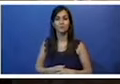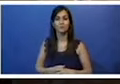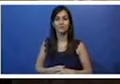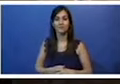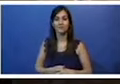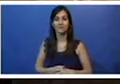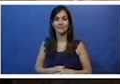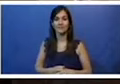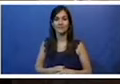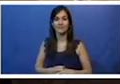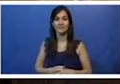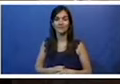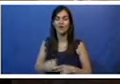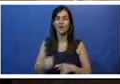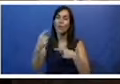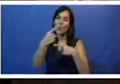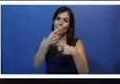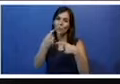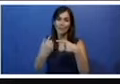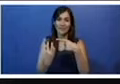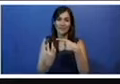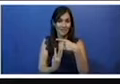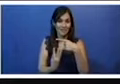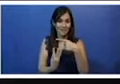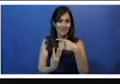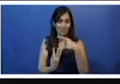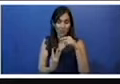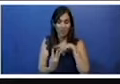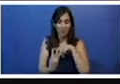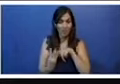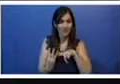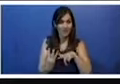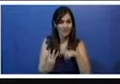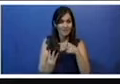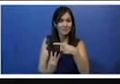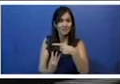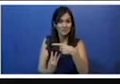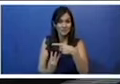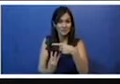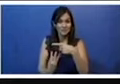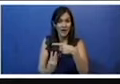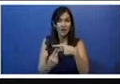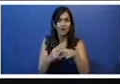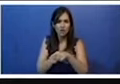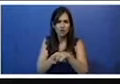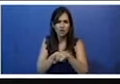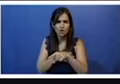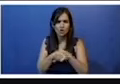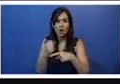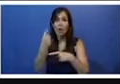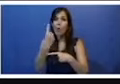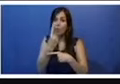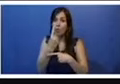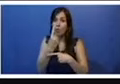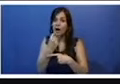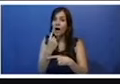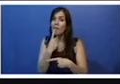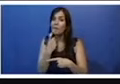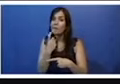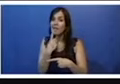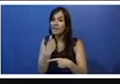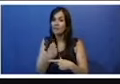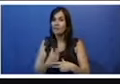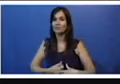fração 1/3 uma parte de TR vamos vamos comparar a Barrinha